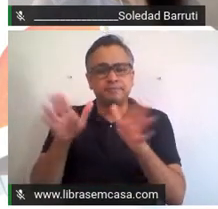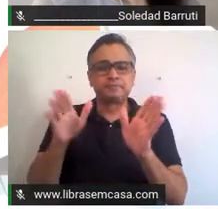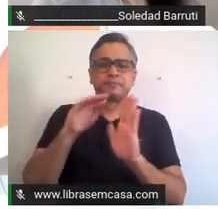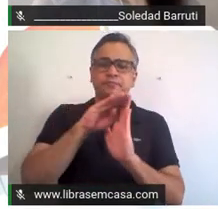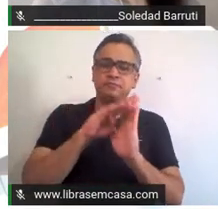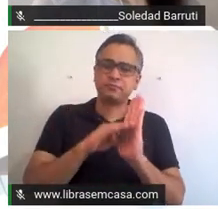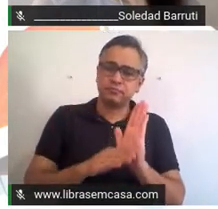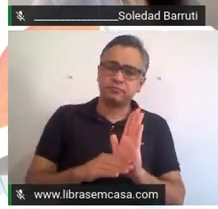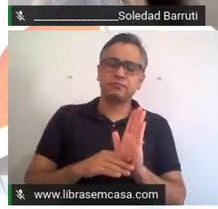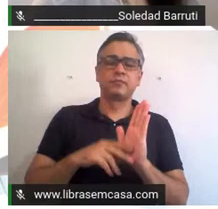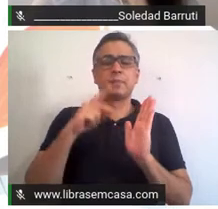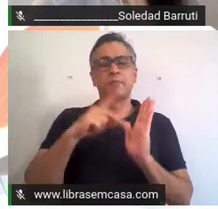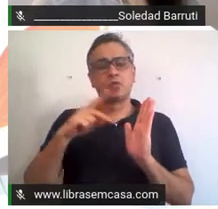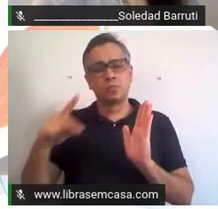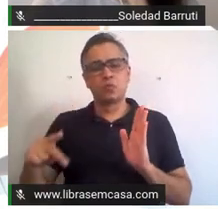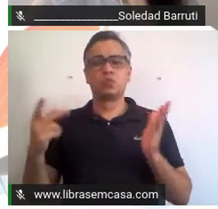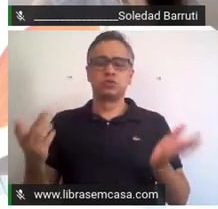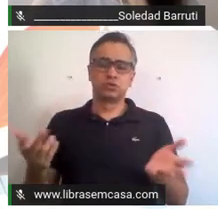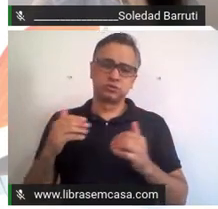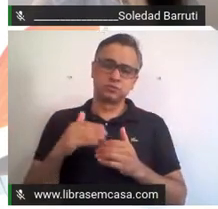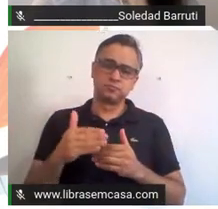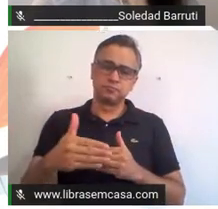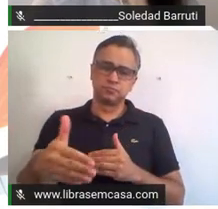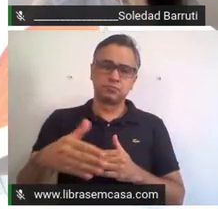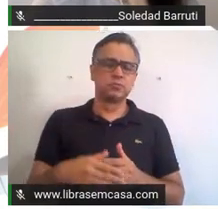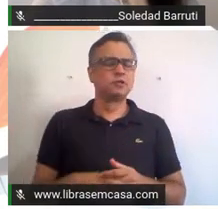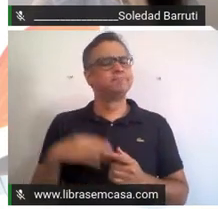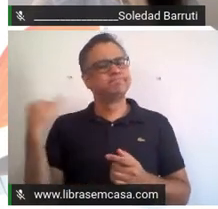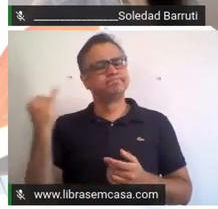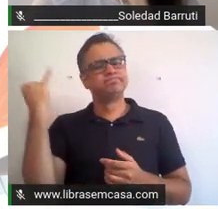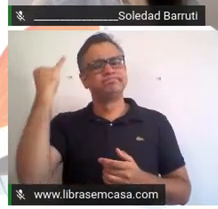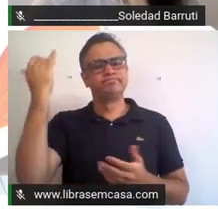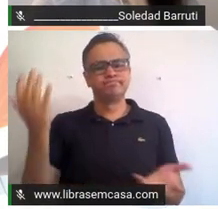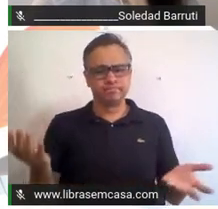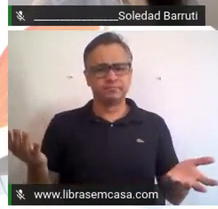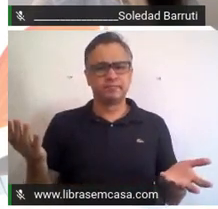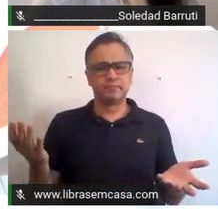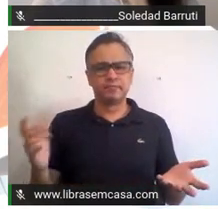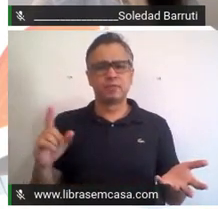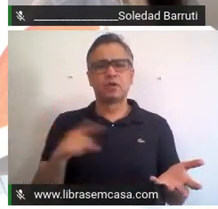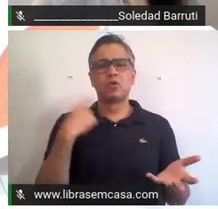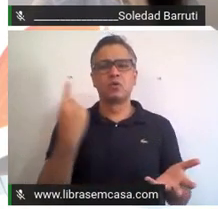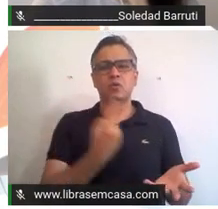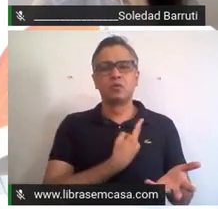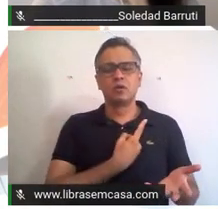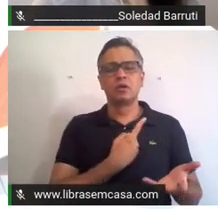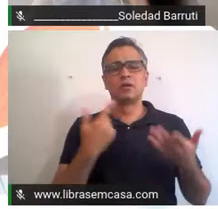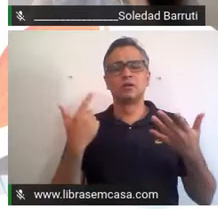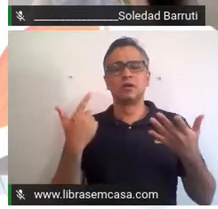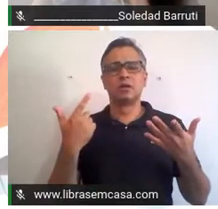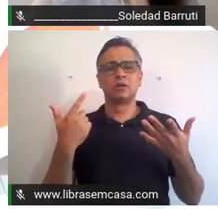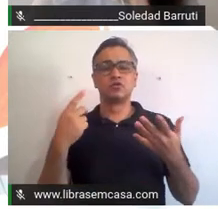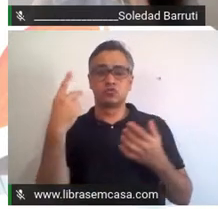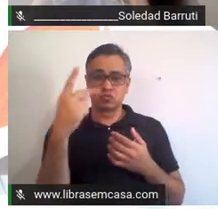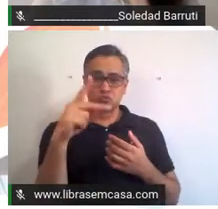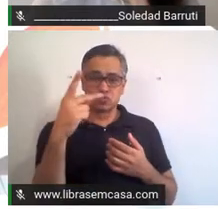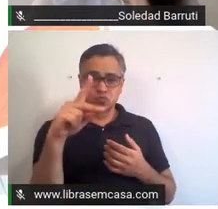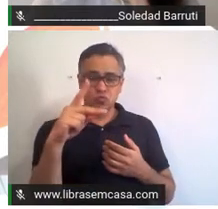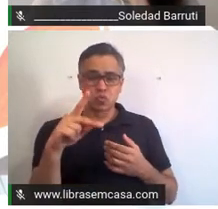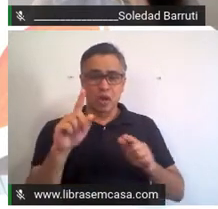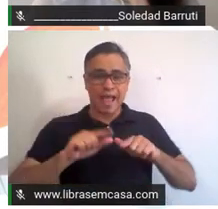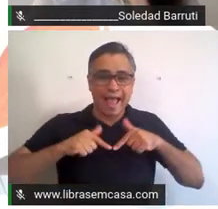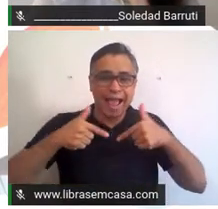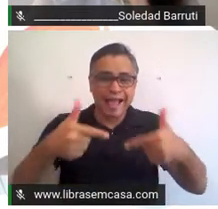isto é absolutamente essencial. Então, nós temos que a sua força de